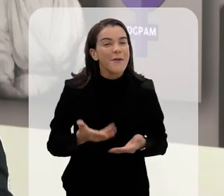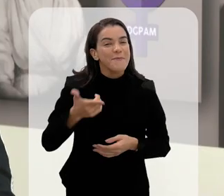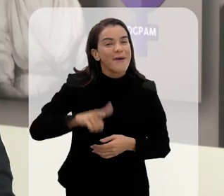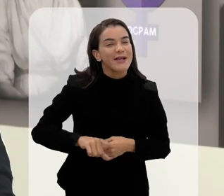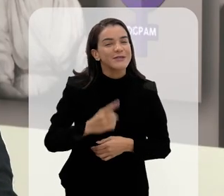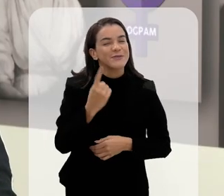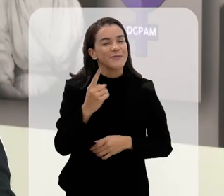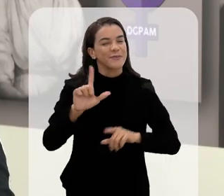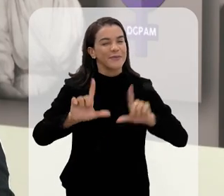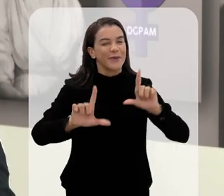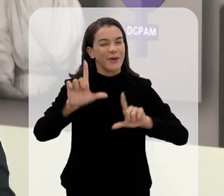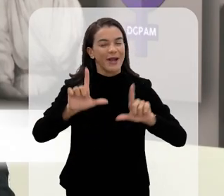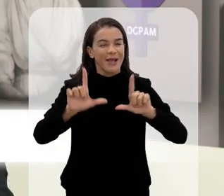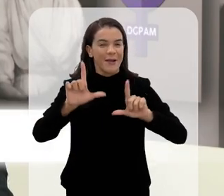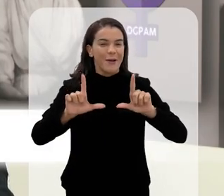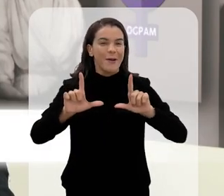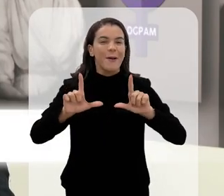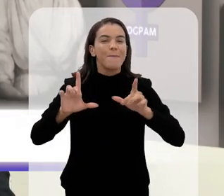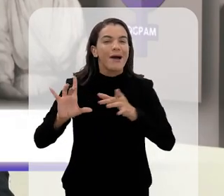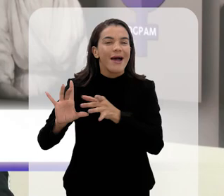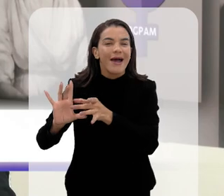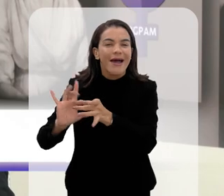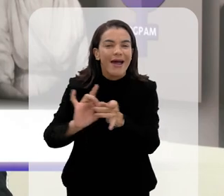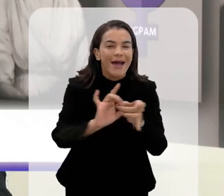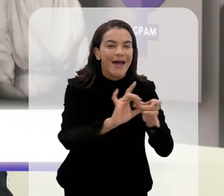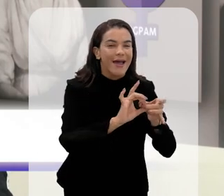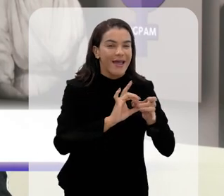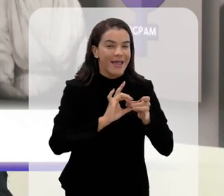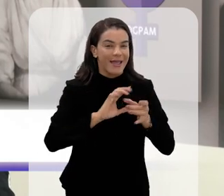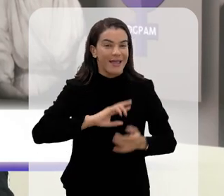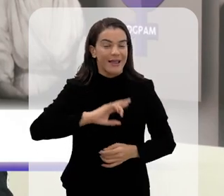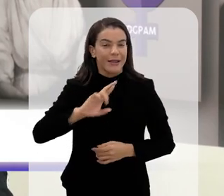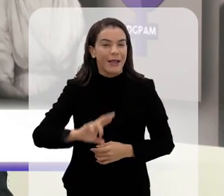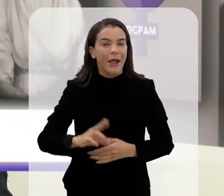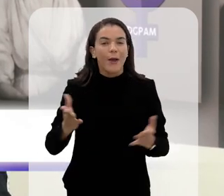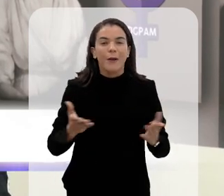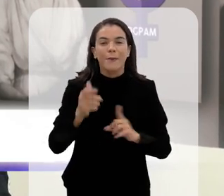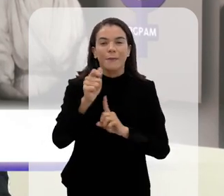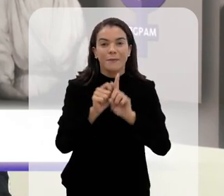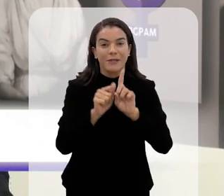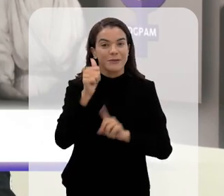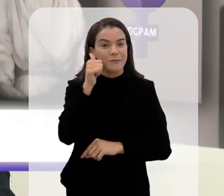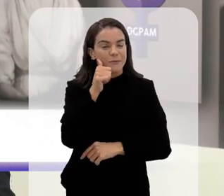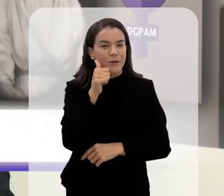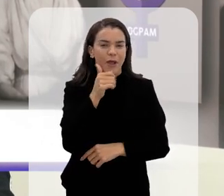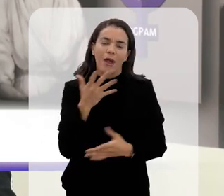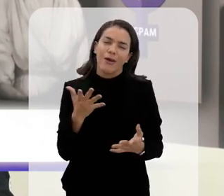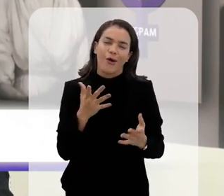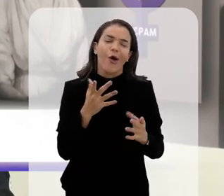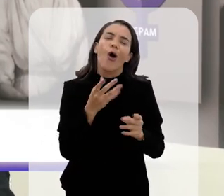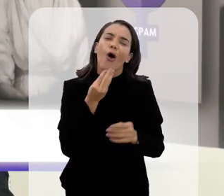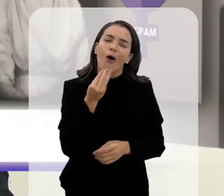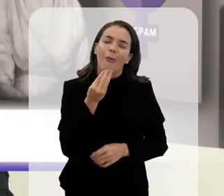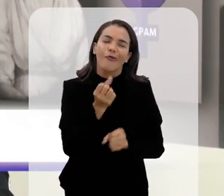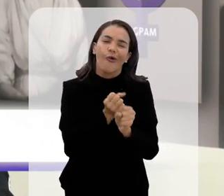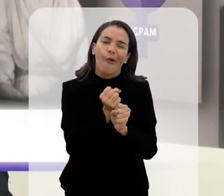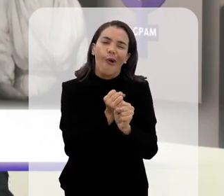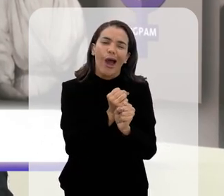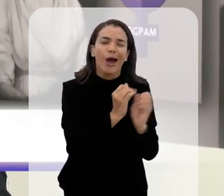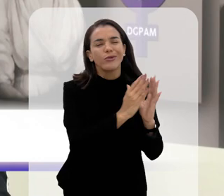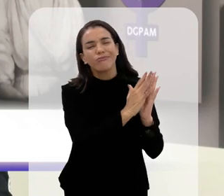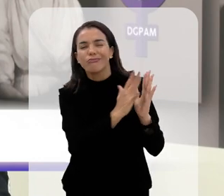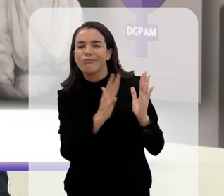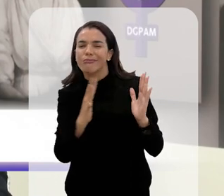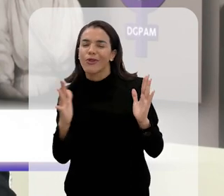Voltamos ao mais um programa Religare nesse mês importante, mês da mulher. Quer dizer, o ano todo da mulher,